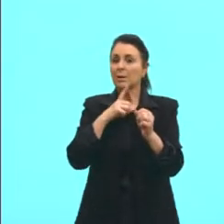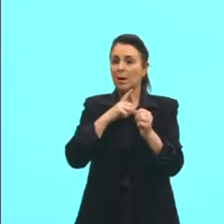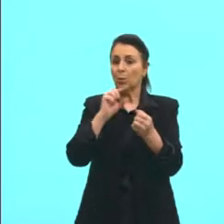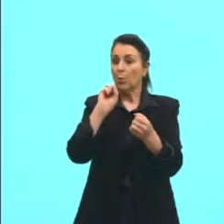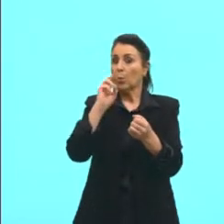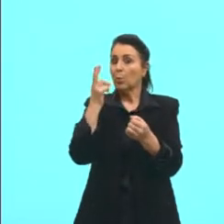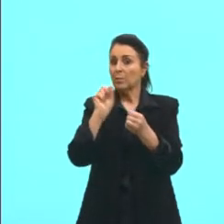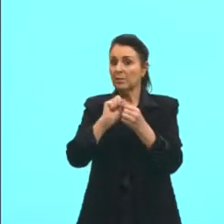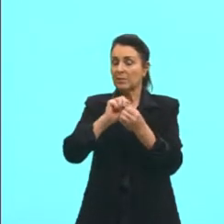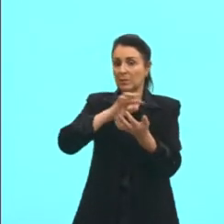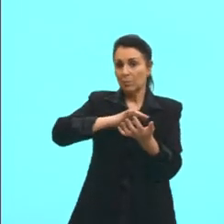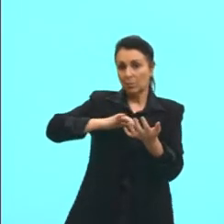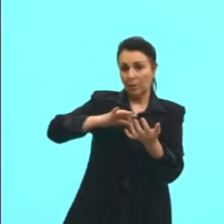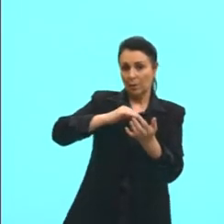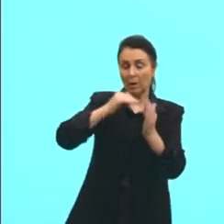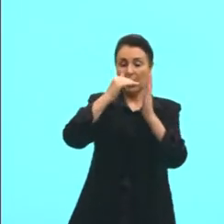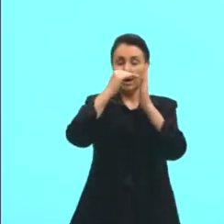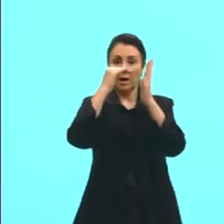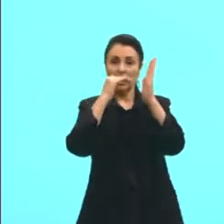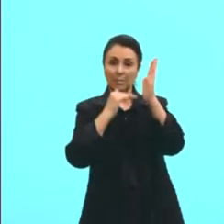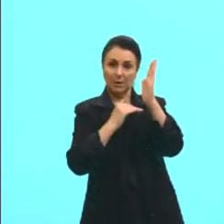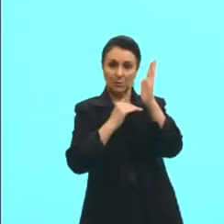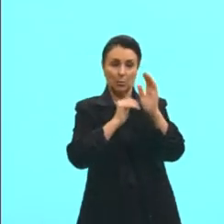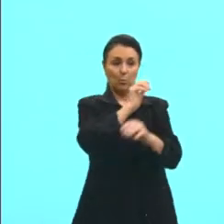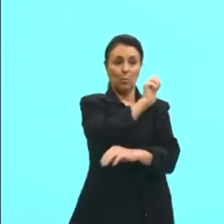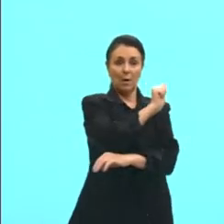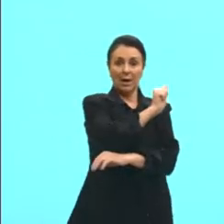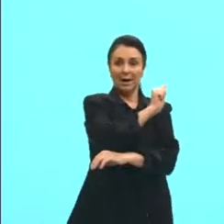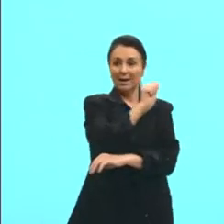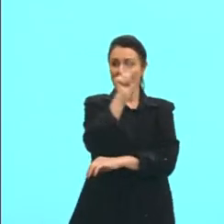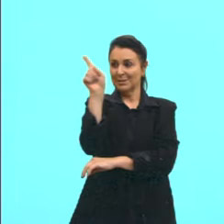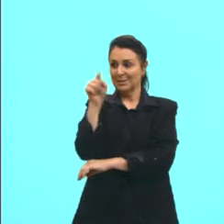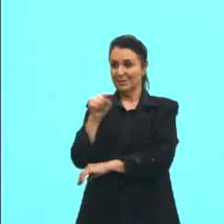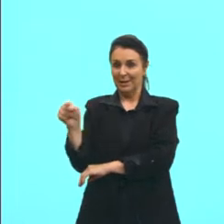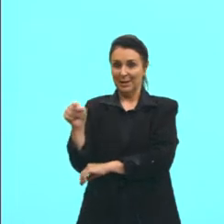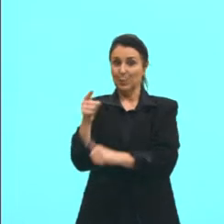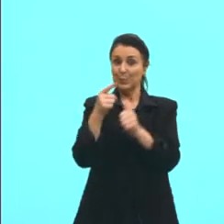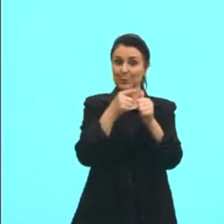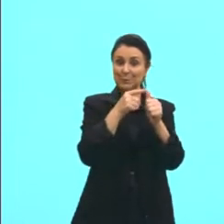na ordem do alfabeto né primeiro a depois ele certo